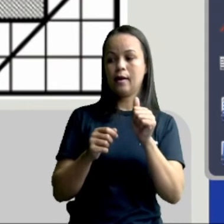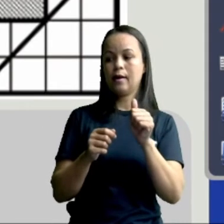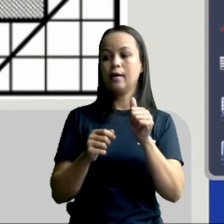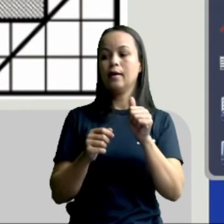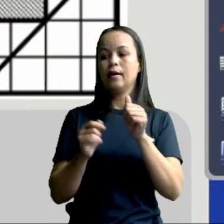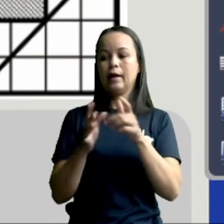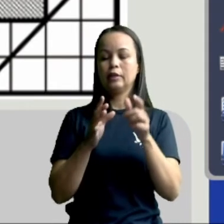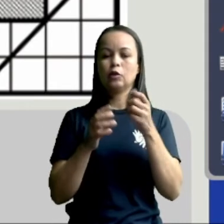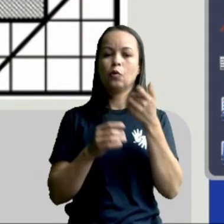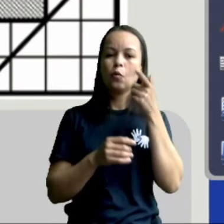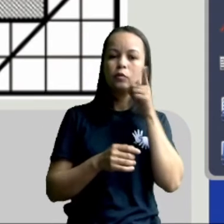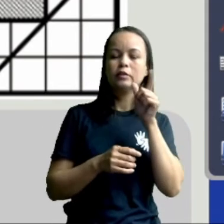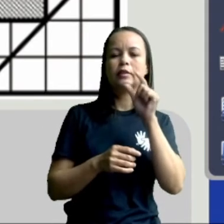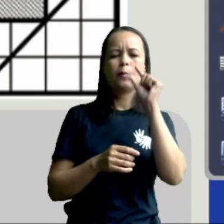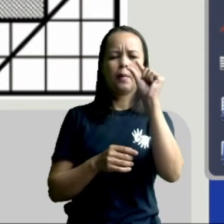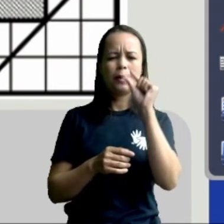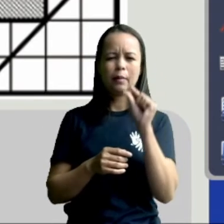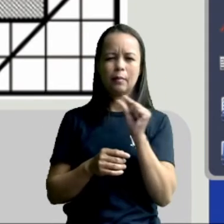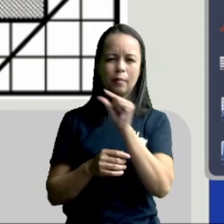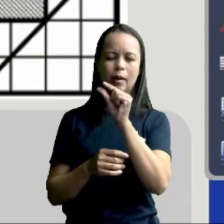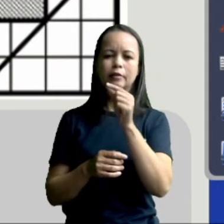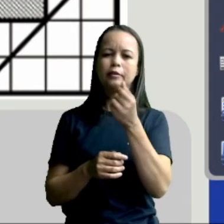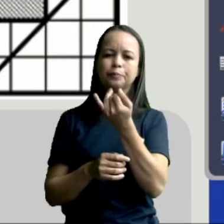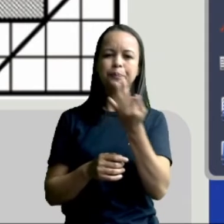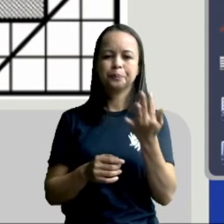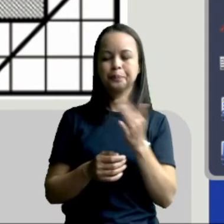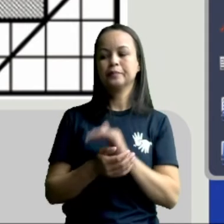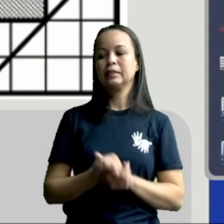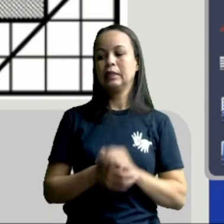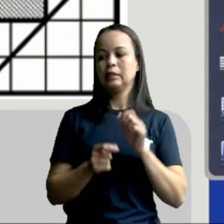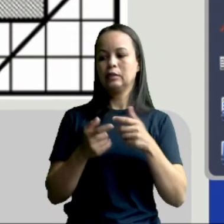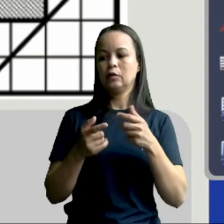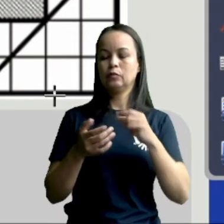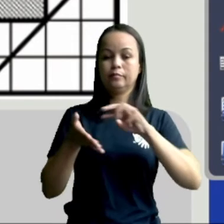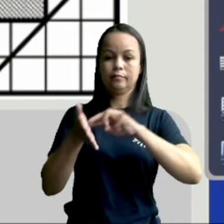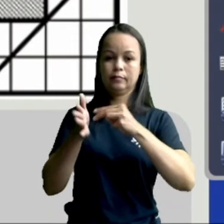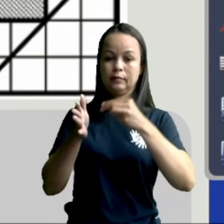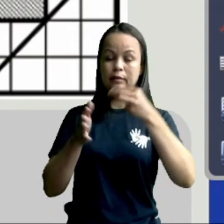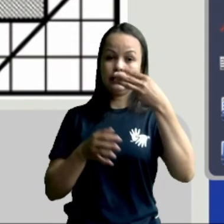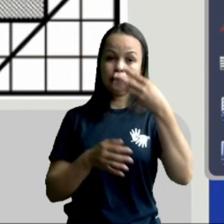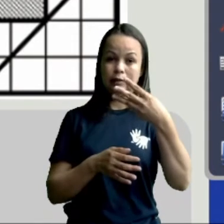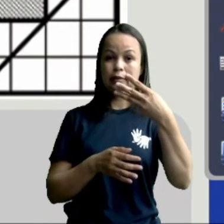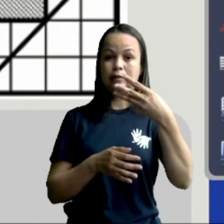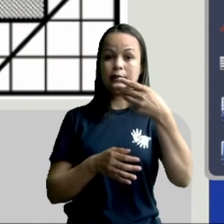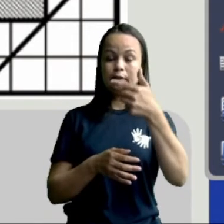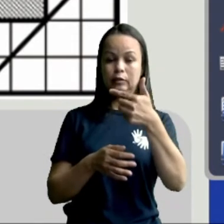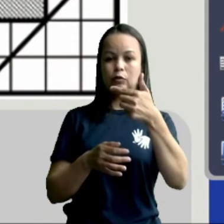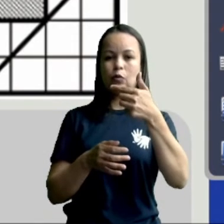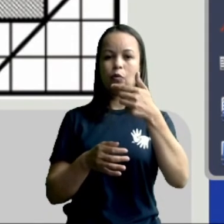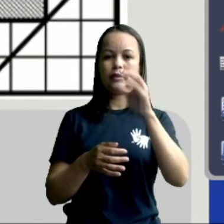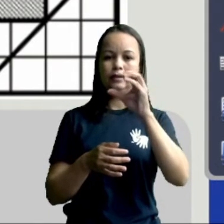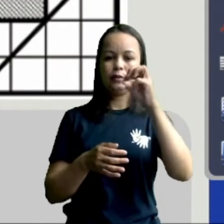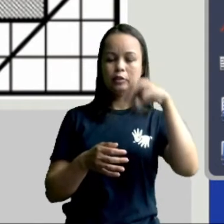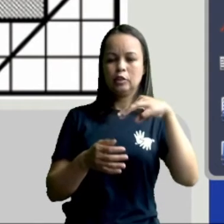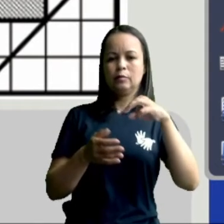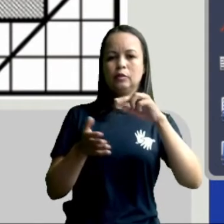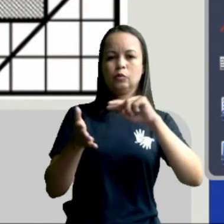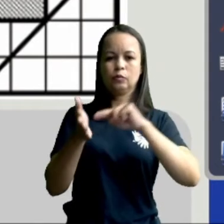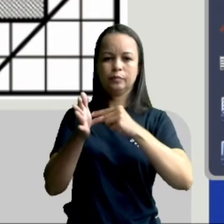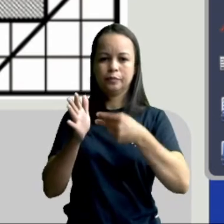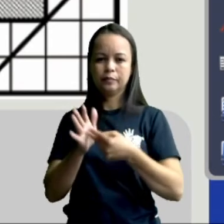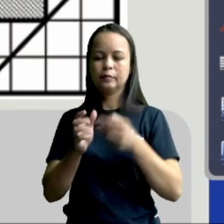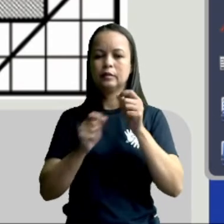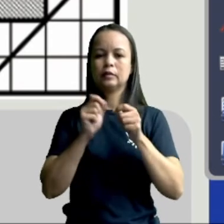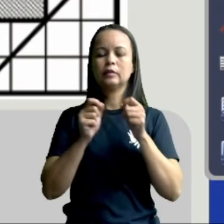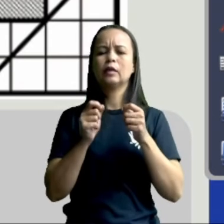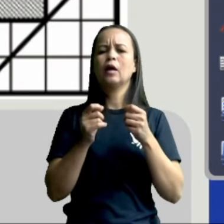ó. Ter perímetro 32, gente, significa os 4 lados deve dar 32. Qual é o número que